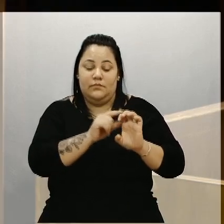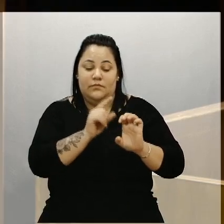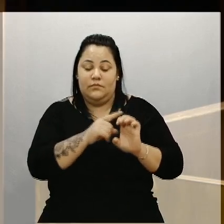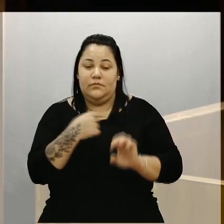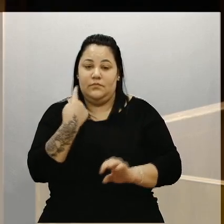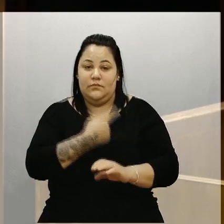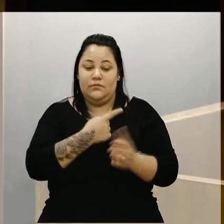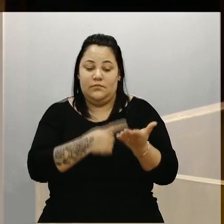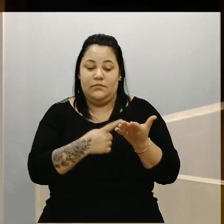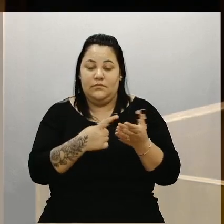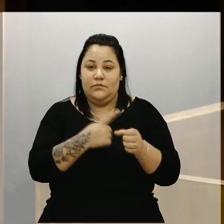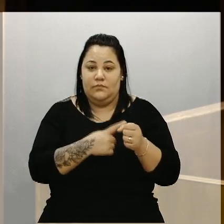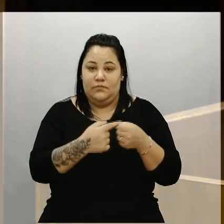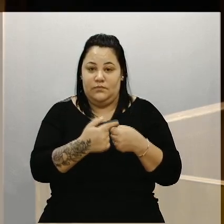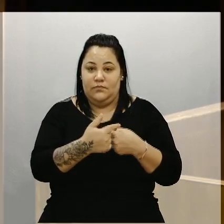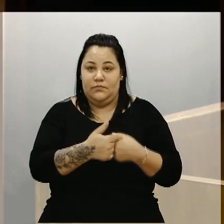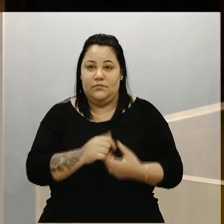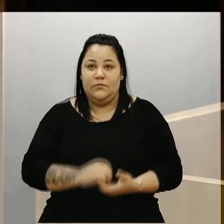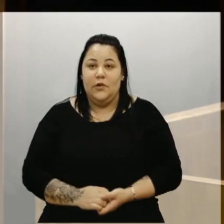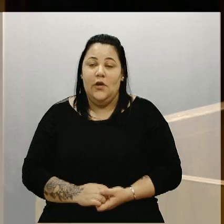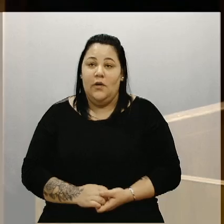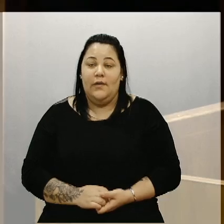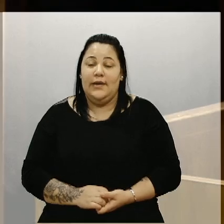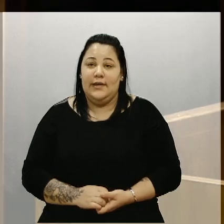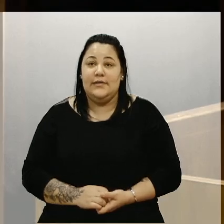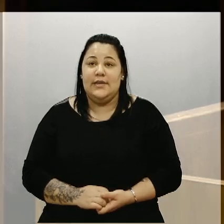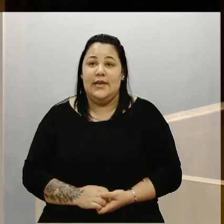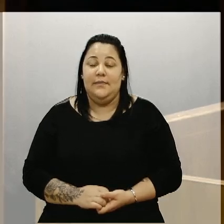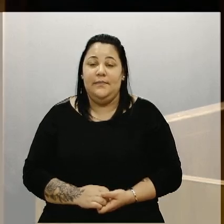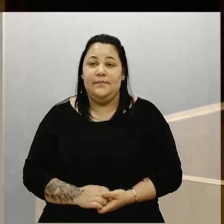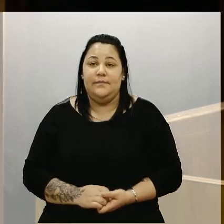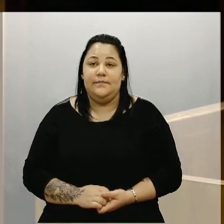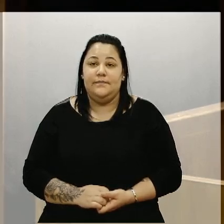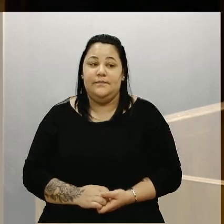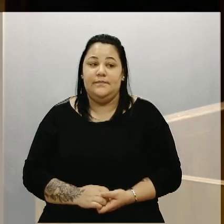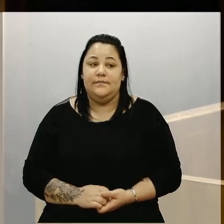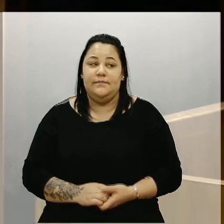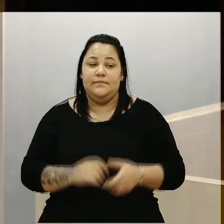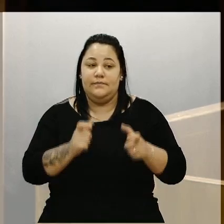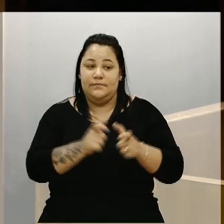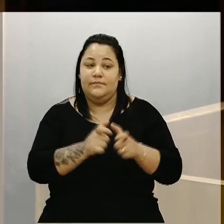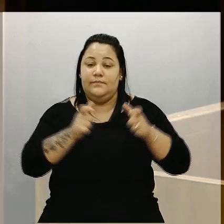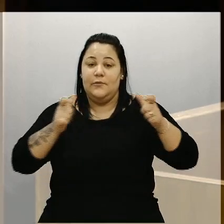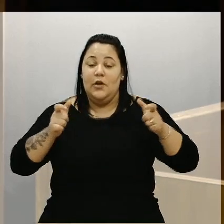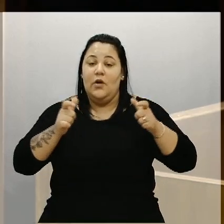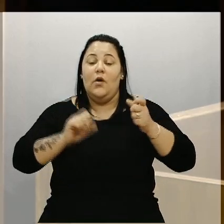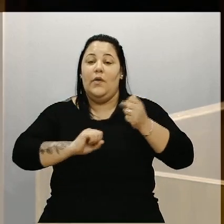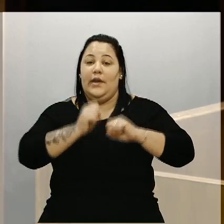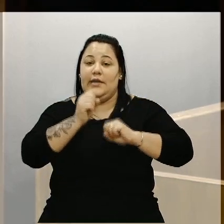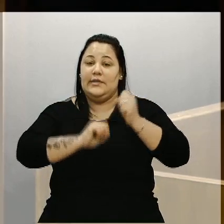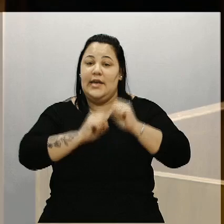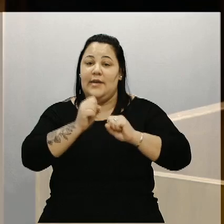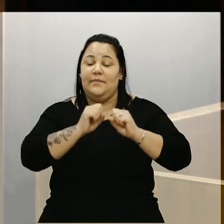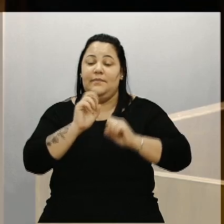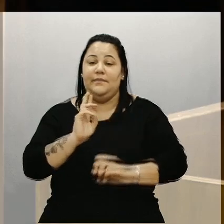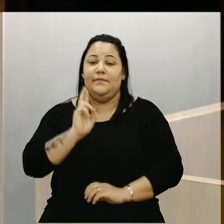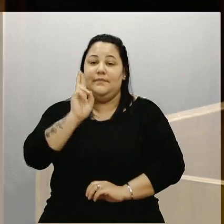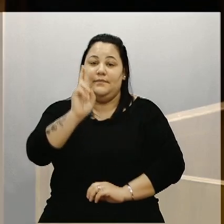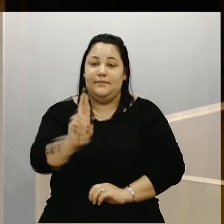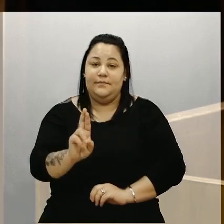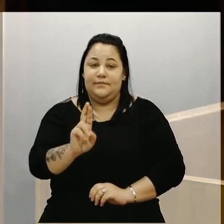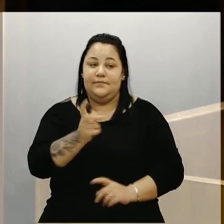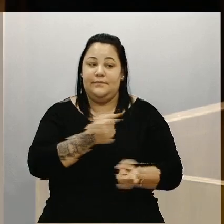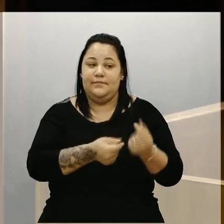cidade. As micro e pequenas empresas representam uma parcela significativa da